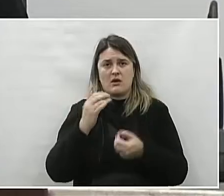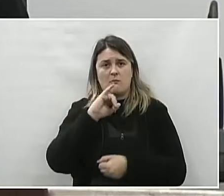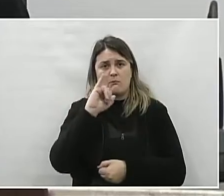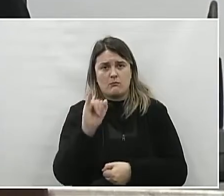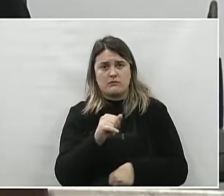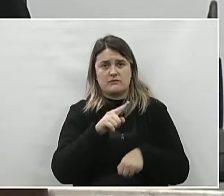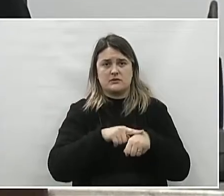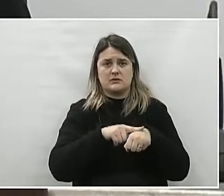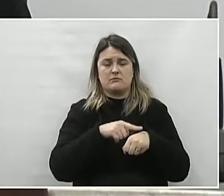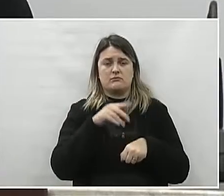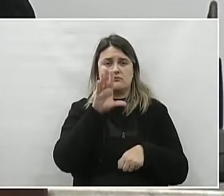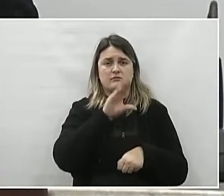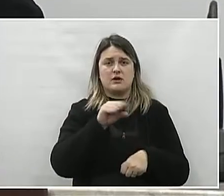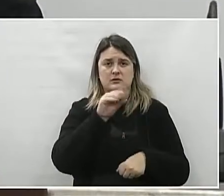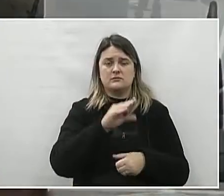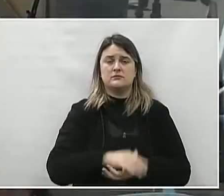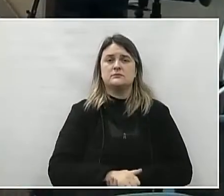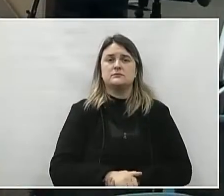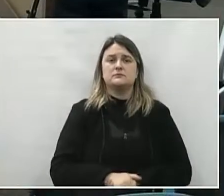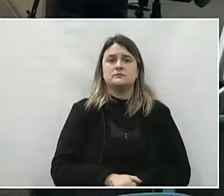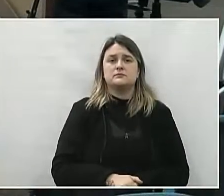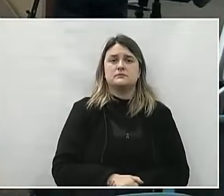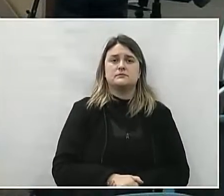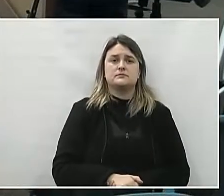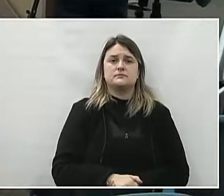que dela desejarem fazer uso.